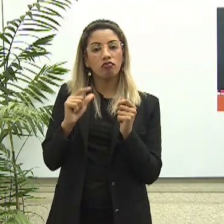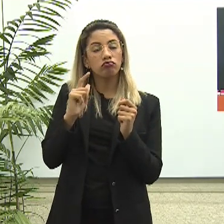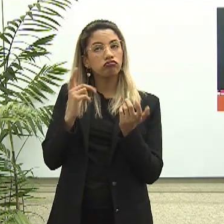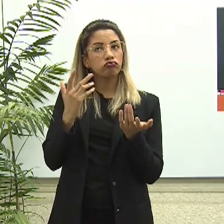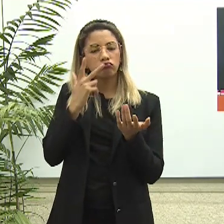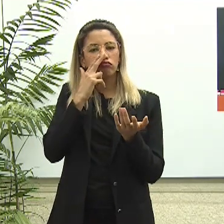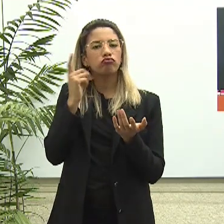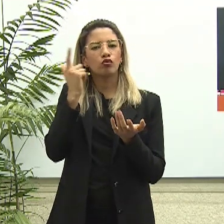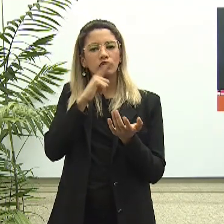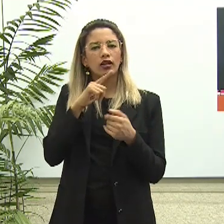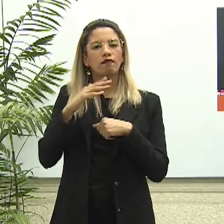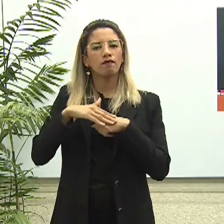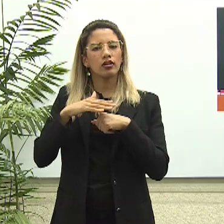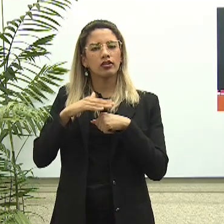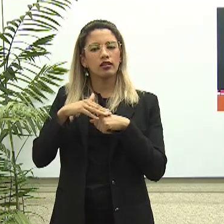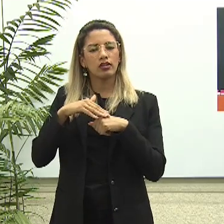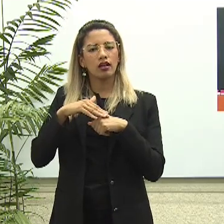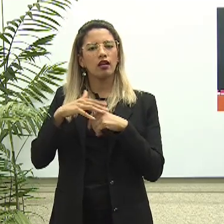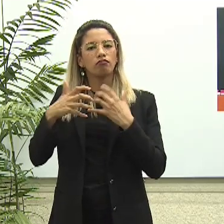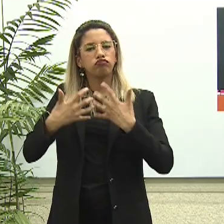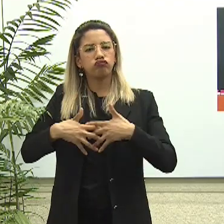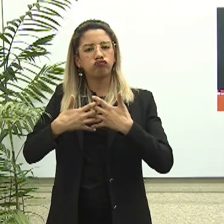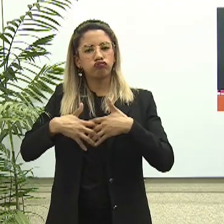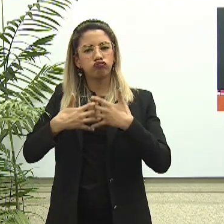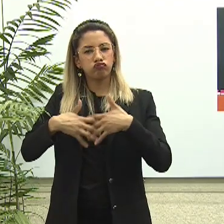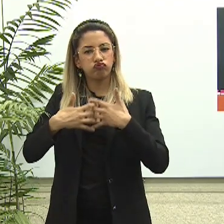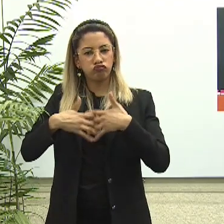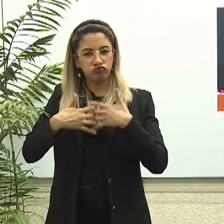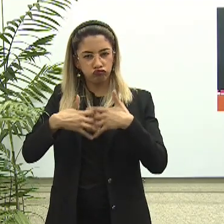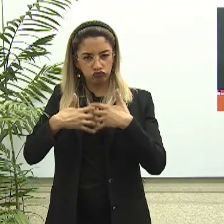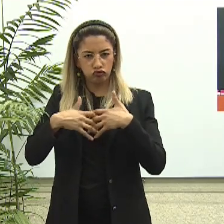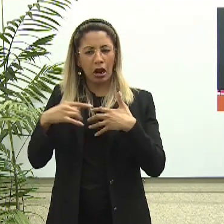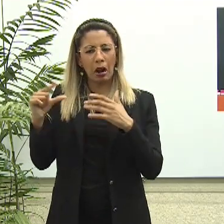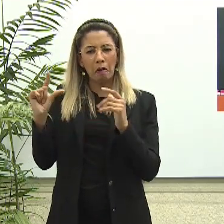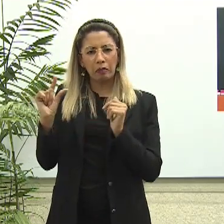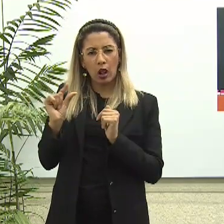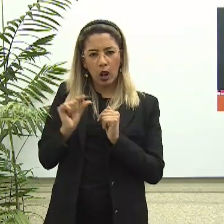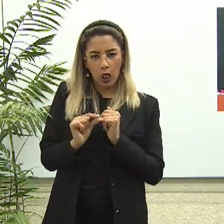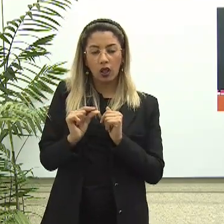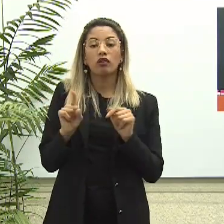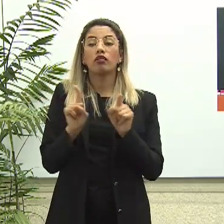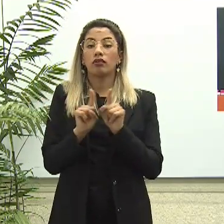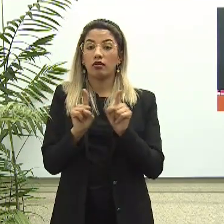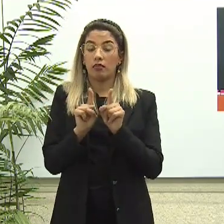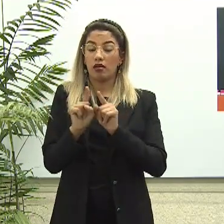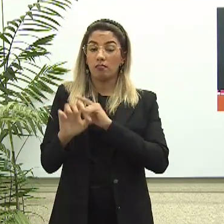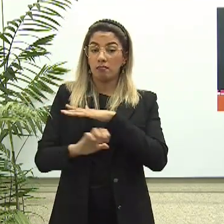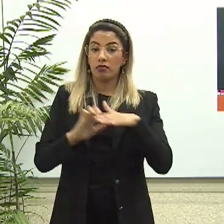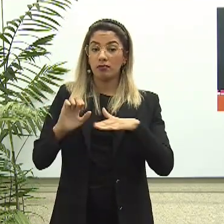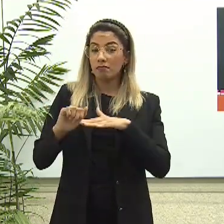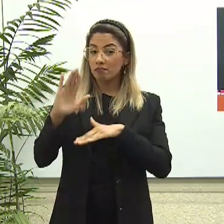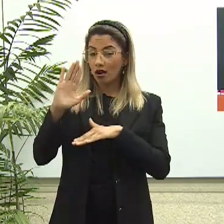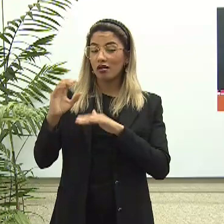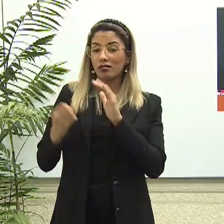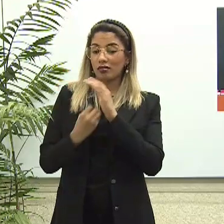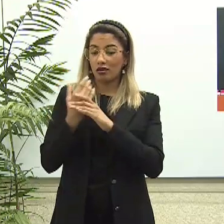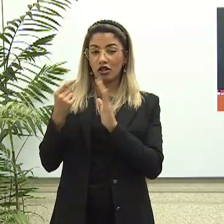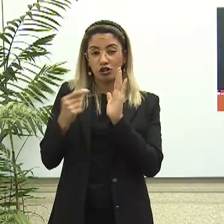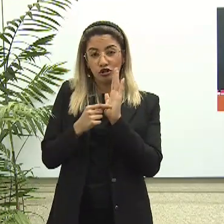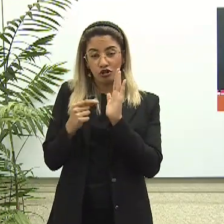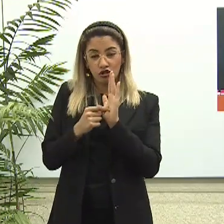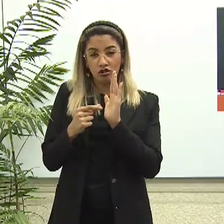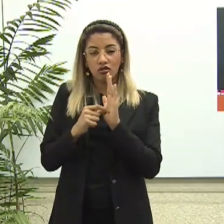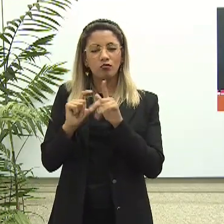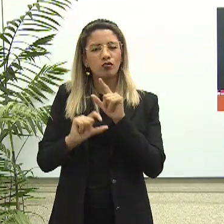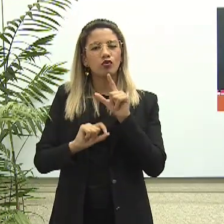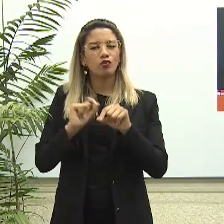produzir processadores a uma medida de quase 100 nanômetros a segunda melhor empresa mais desenvolvida de chip ela só consegue produzir a